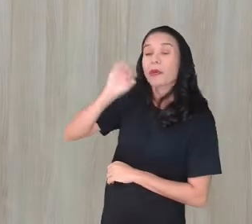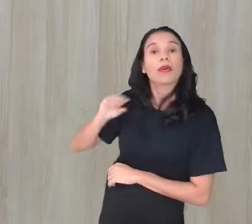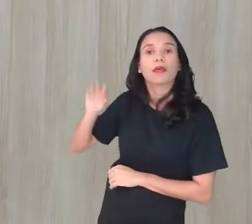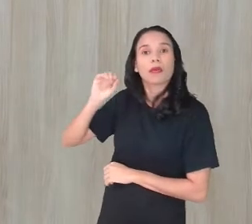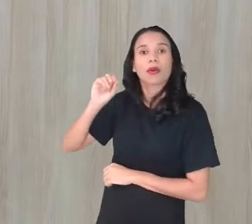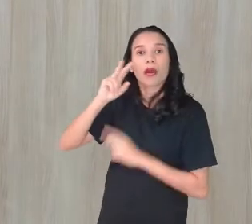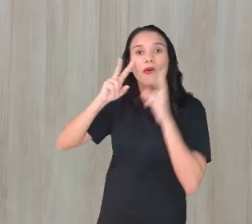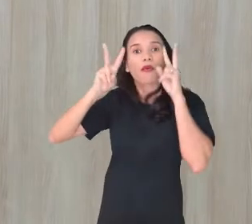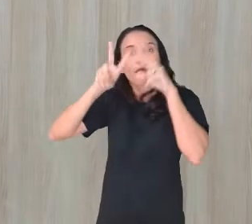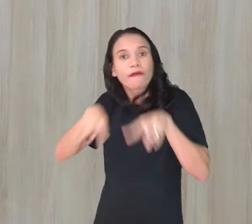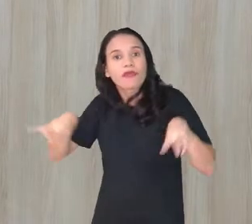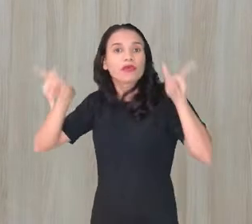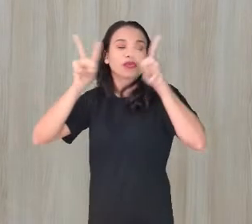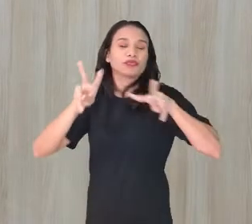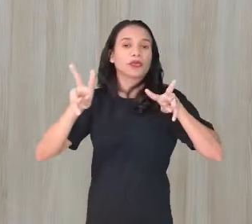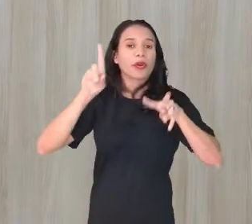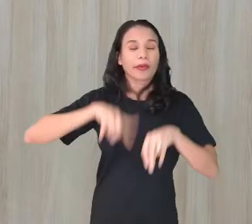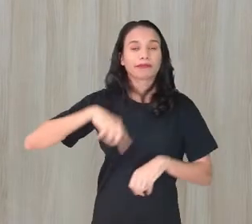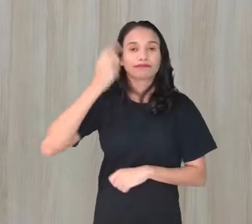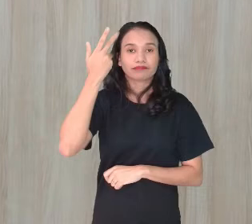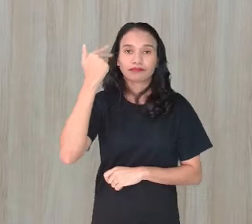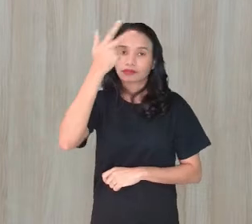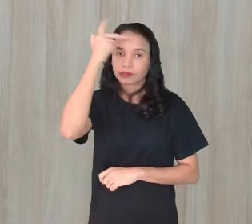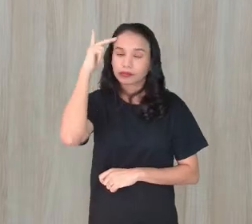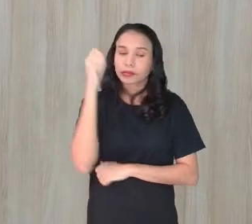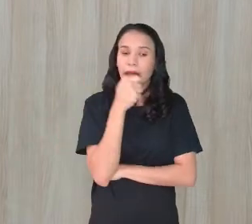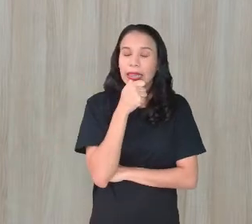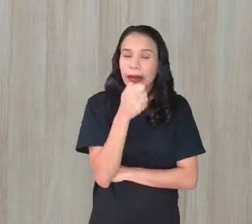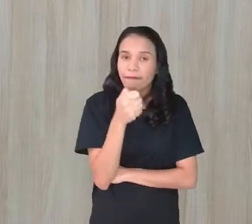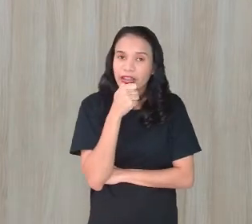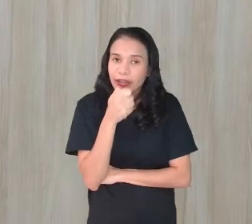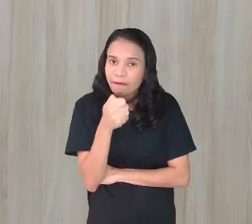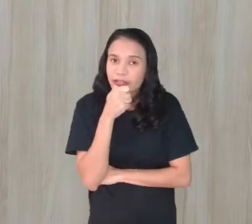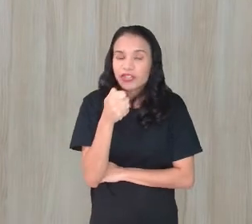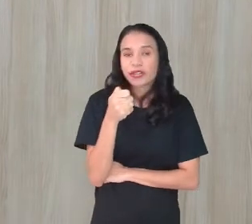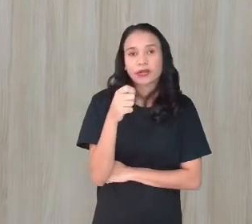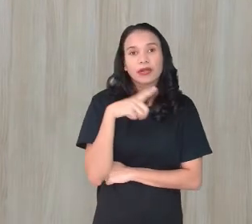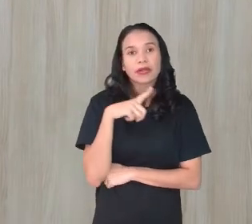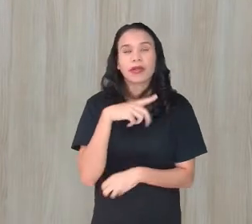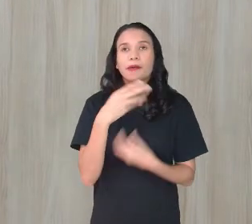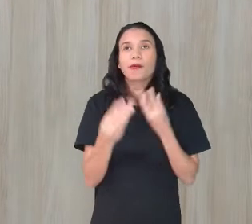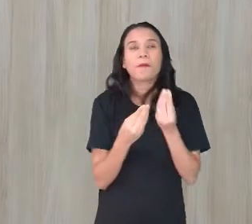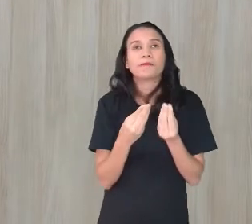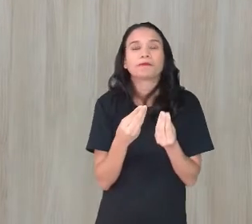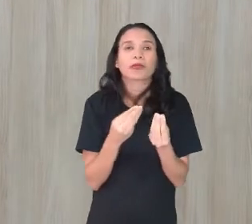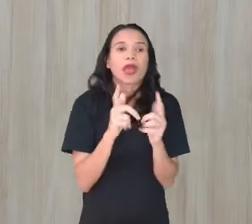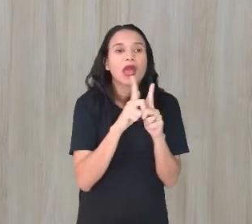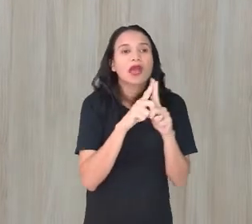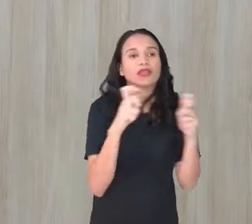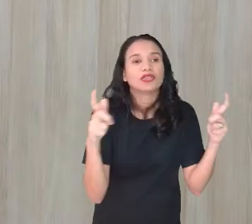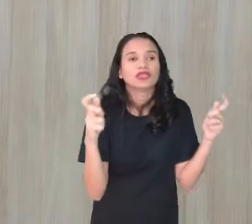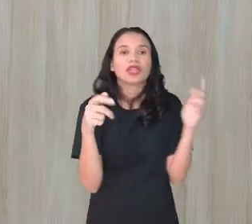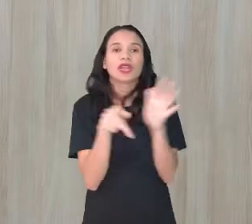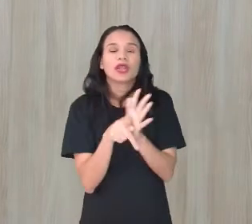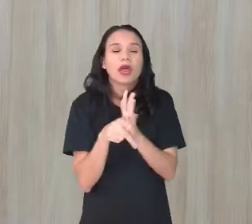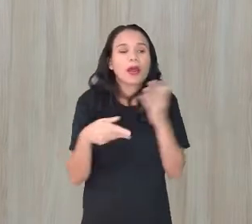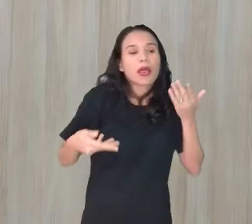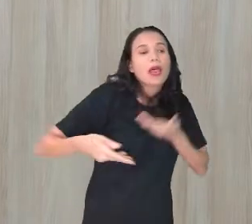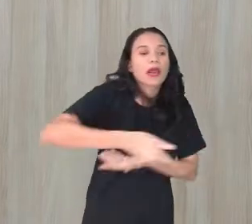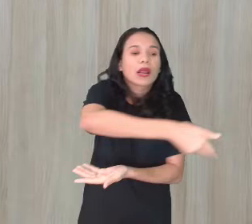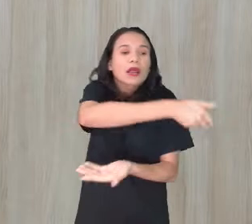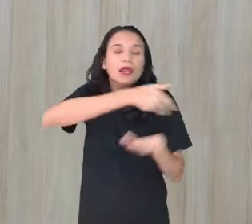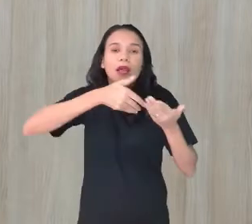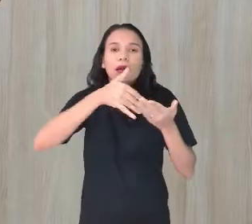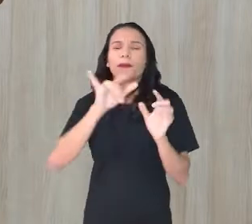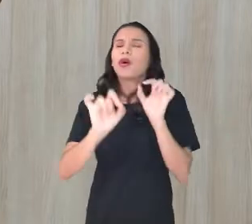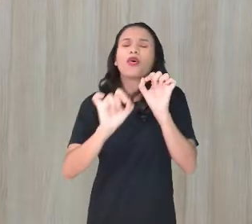comum que a entrevista ela possua vícios de linguagem, âncoras discursivas. O que são isso? O que